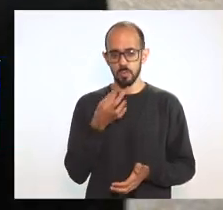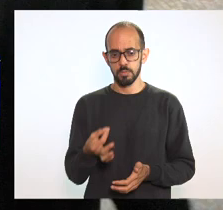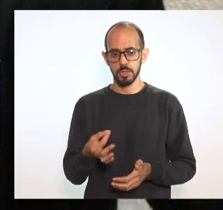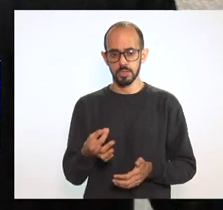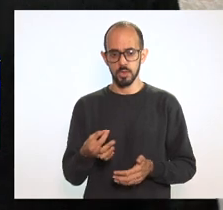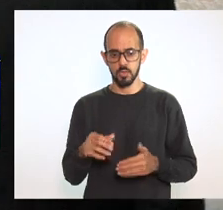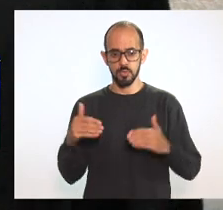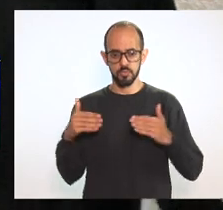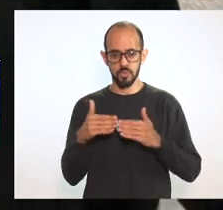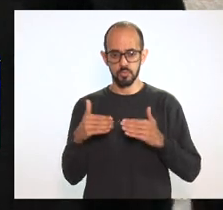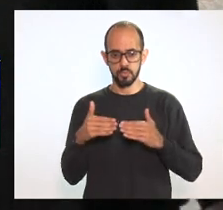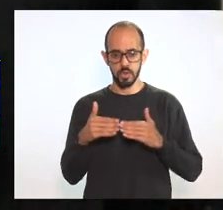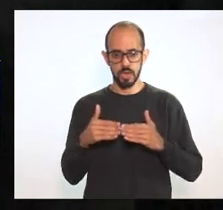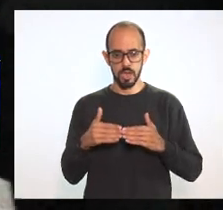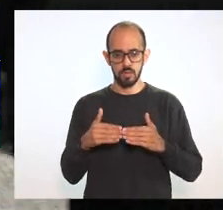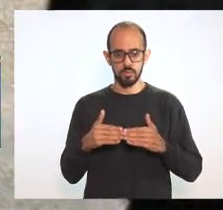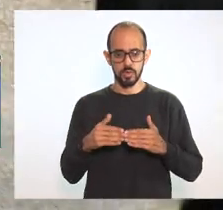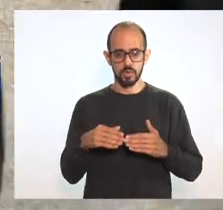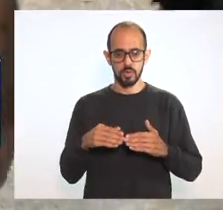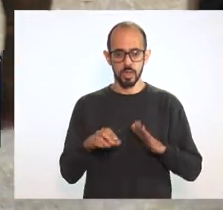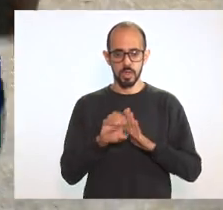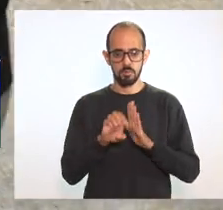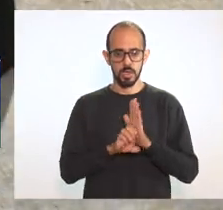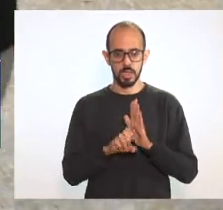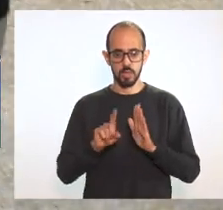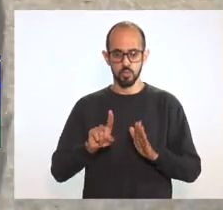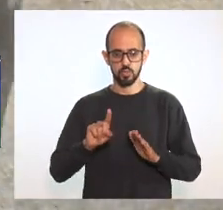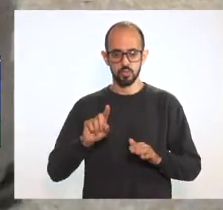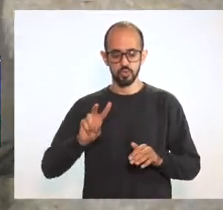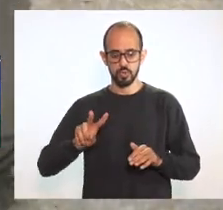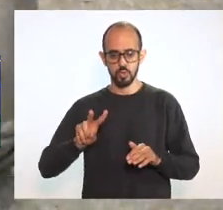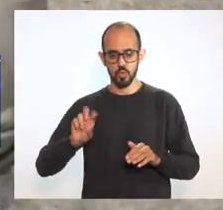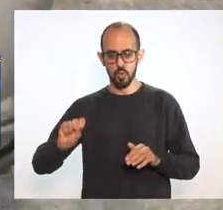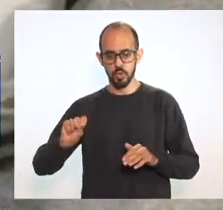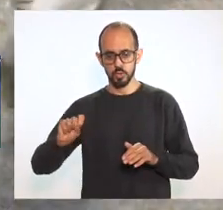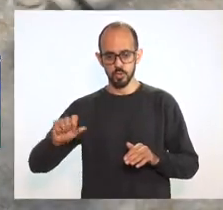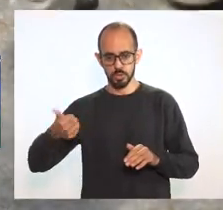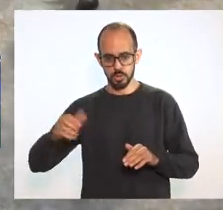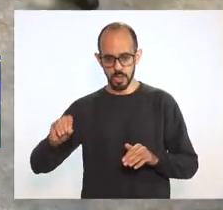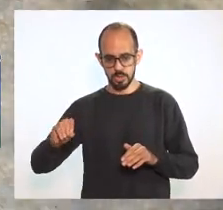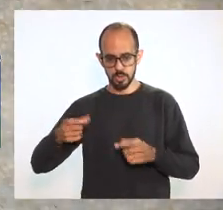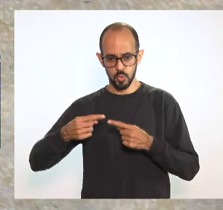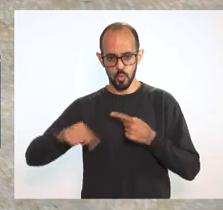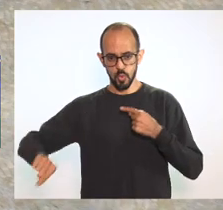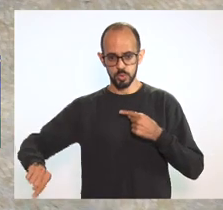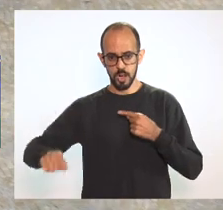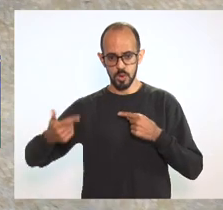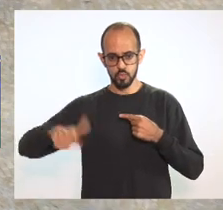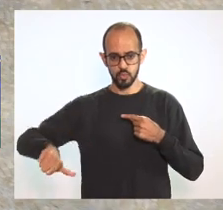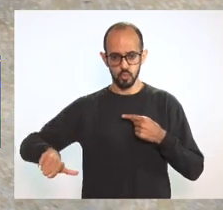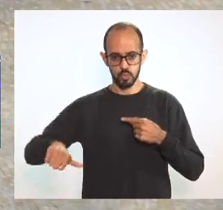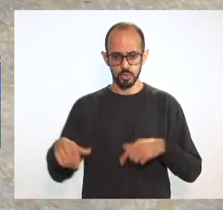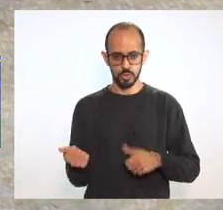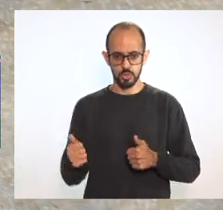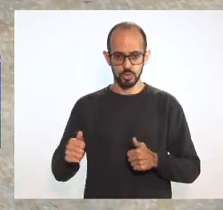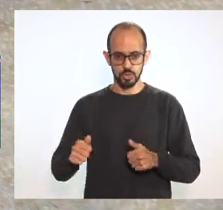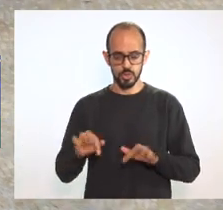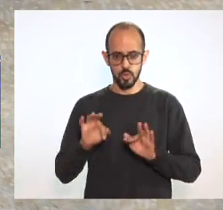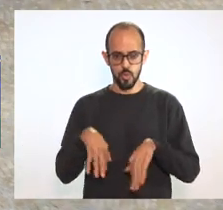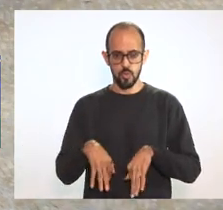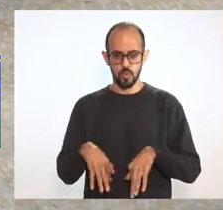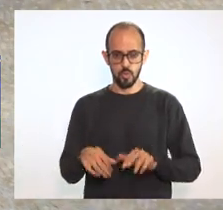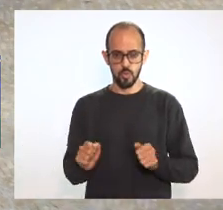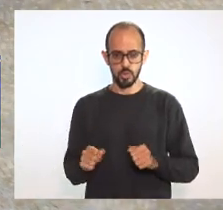Favorável às emendas 1, 5, 8 e 10. Contrárias às demais emendas. Concluindo por substitutivo, pedindo forma